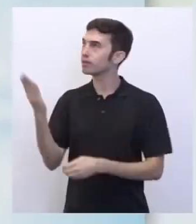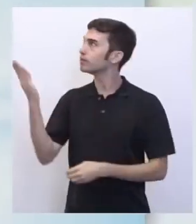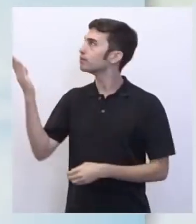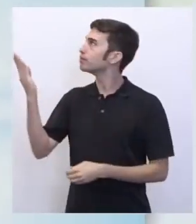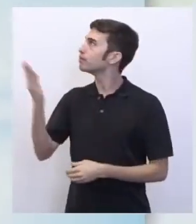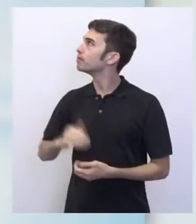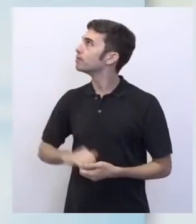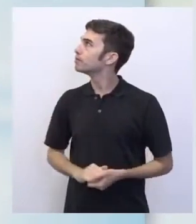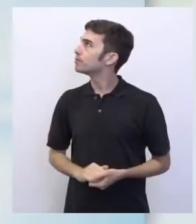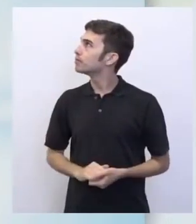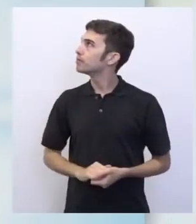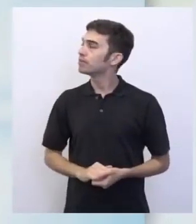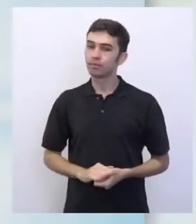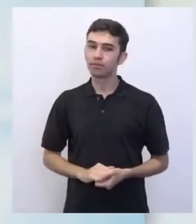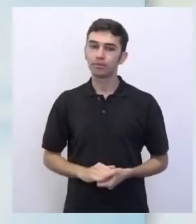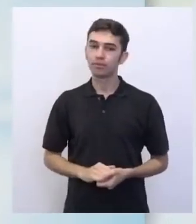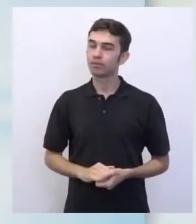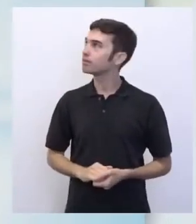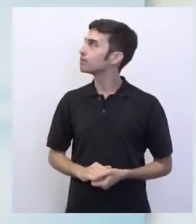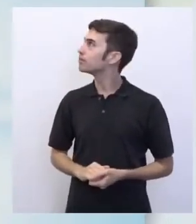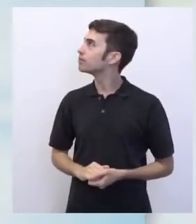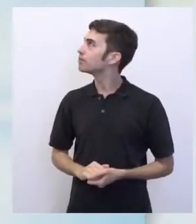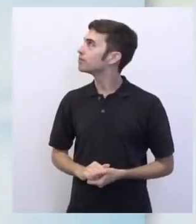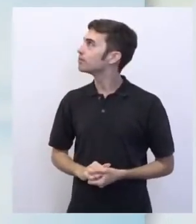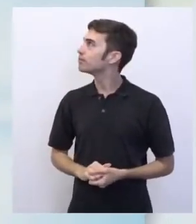Auriflama, Ilha Solteira,